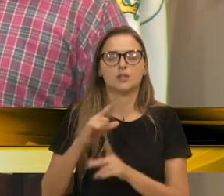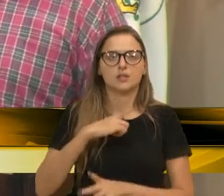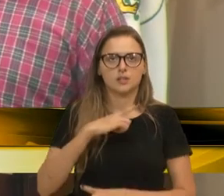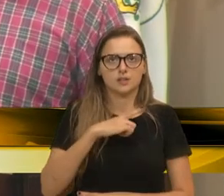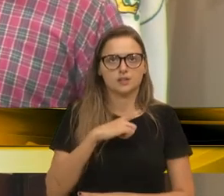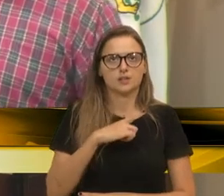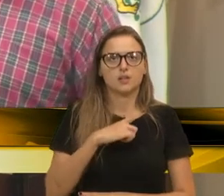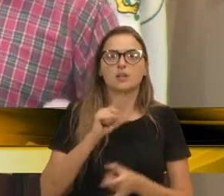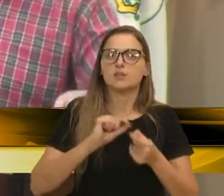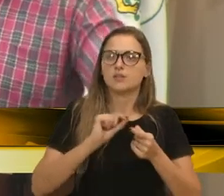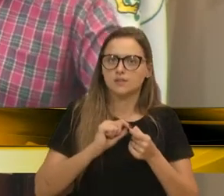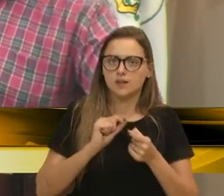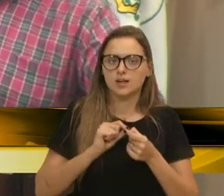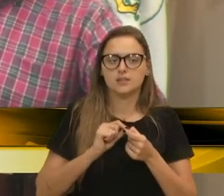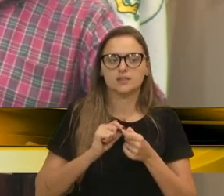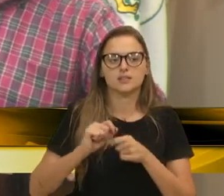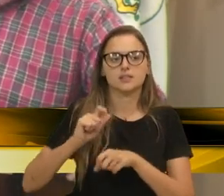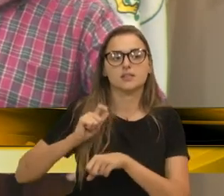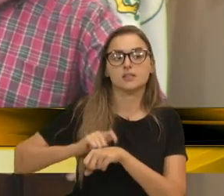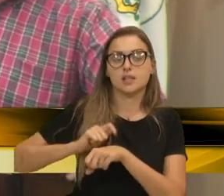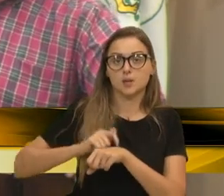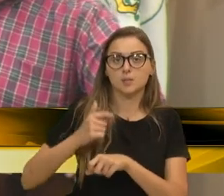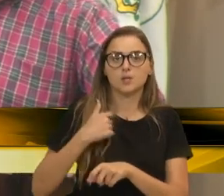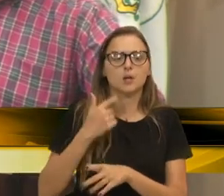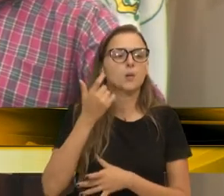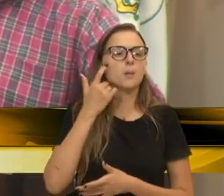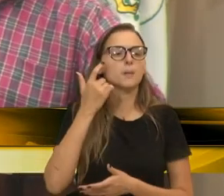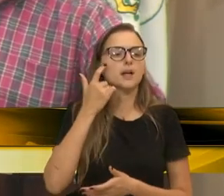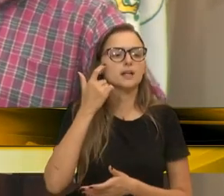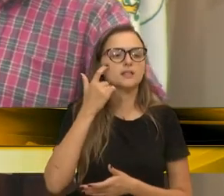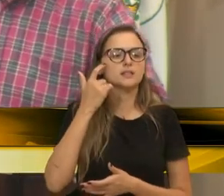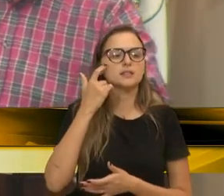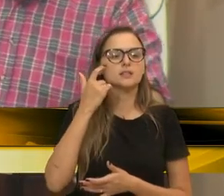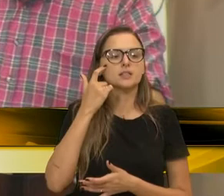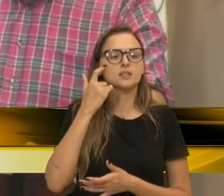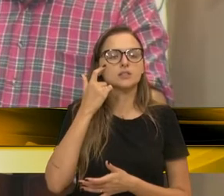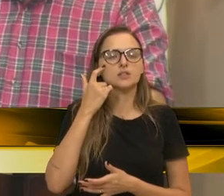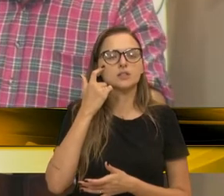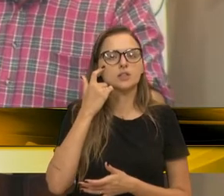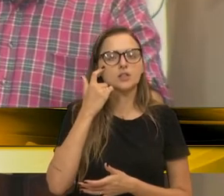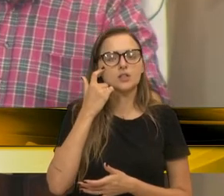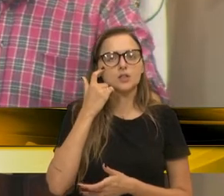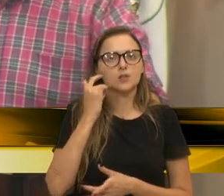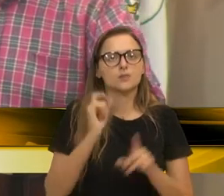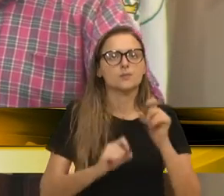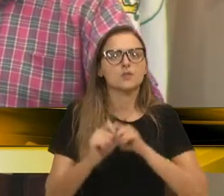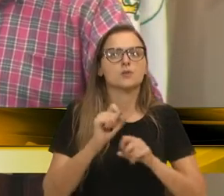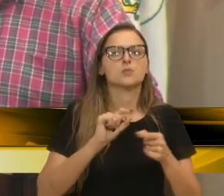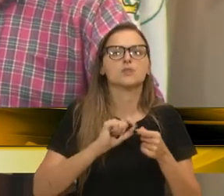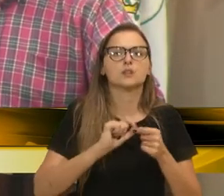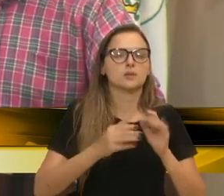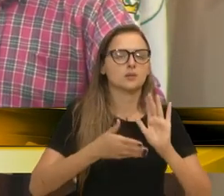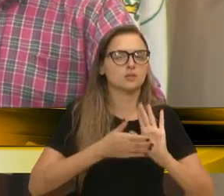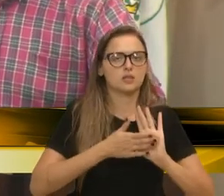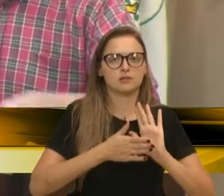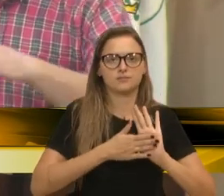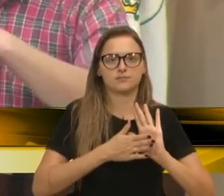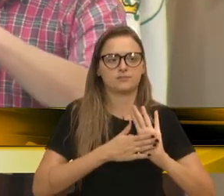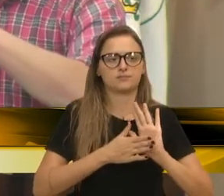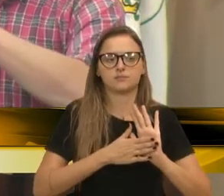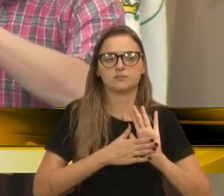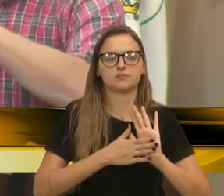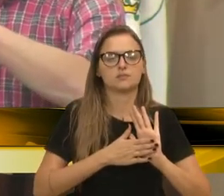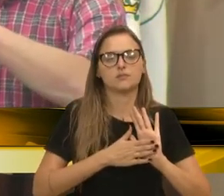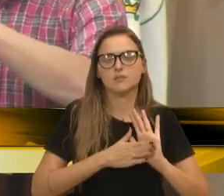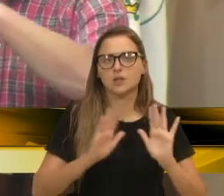Eu faz um bom tempo que eu venho pensando nessa questão e que eu tenho vontade de fazer essa proposição, e por isso, então,